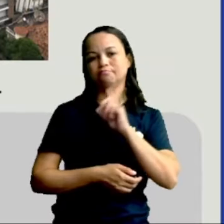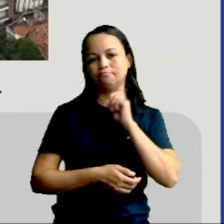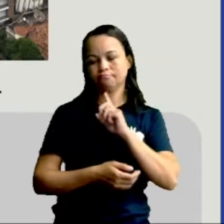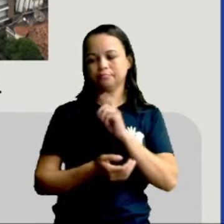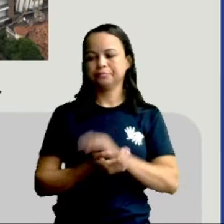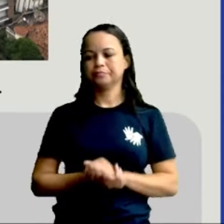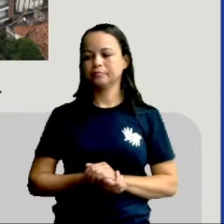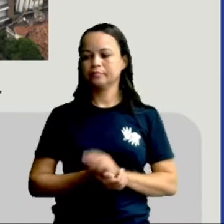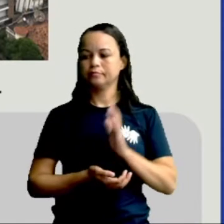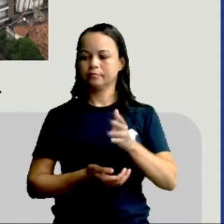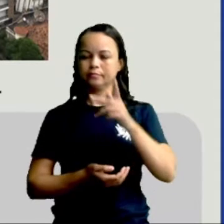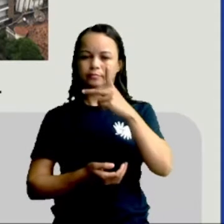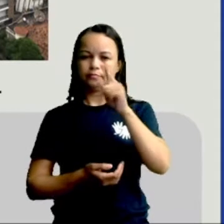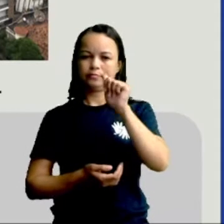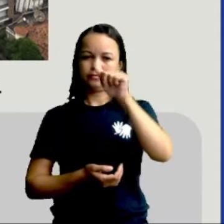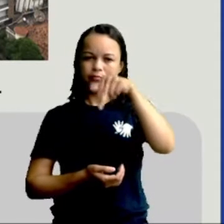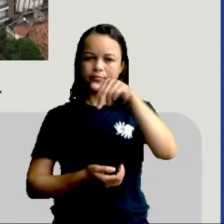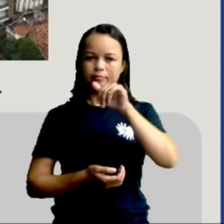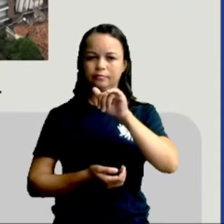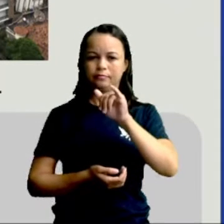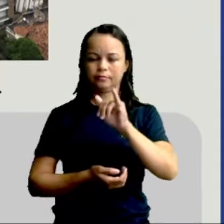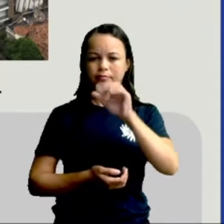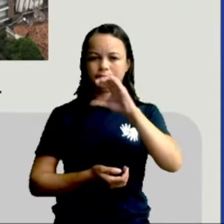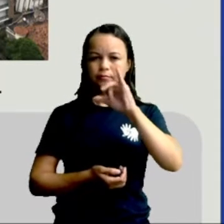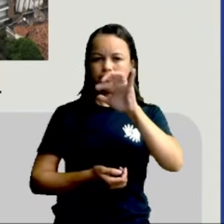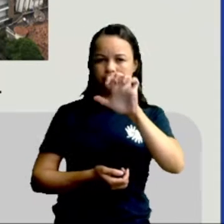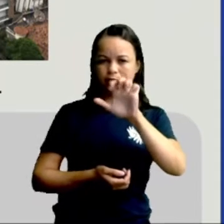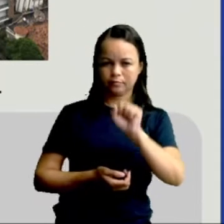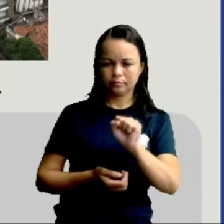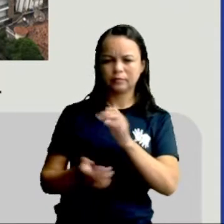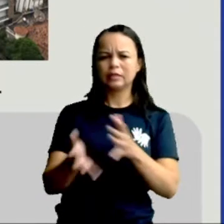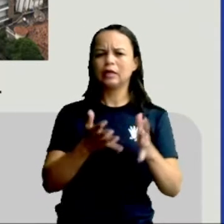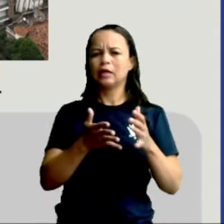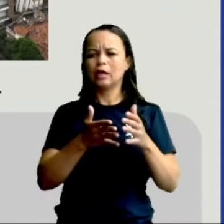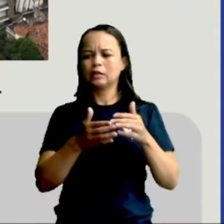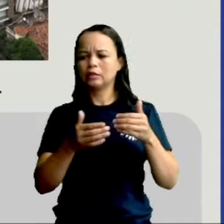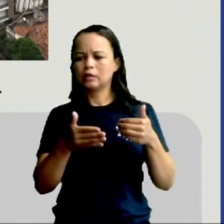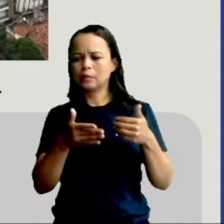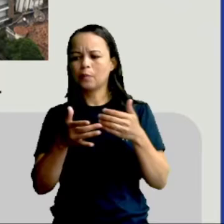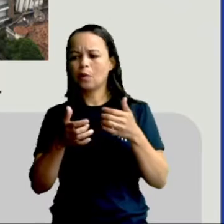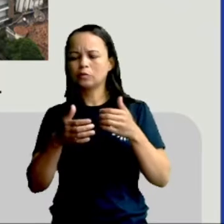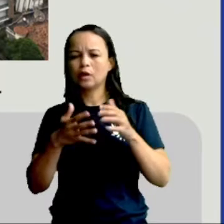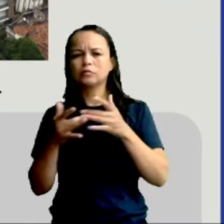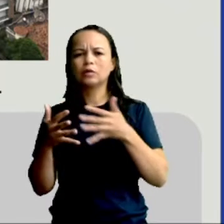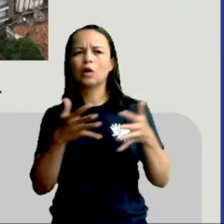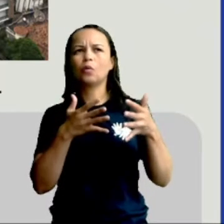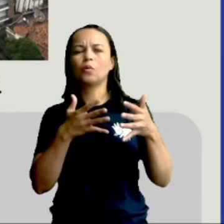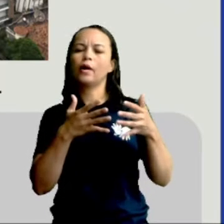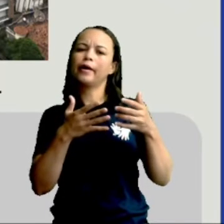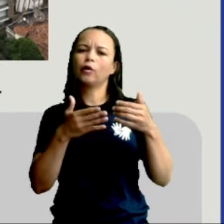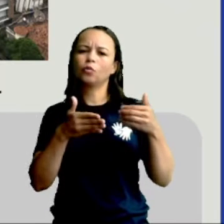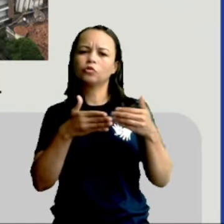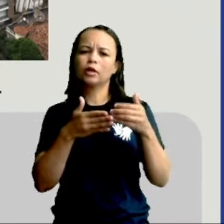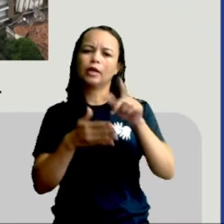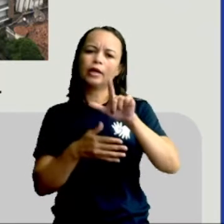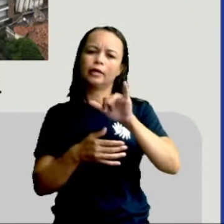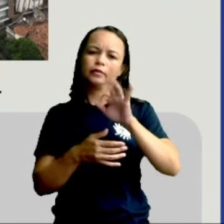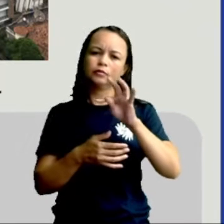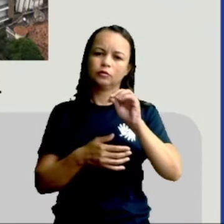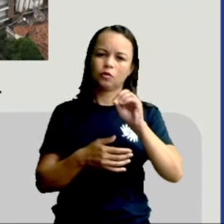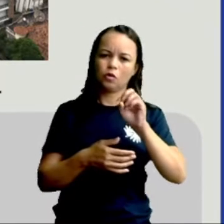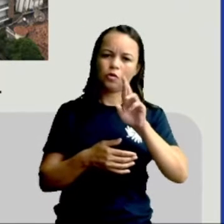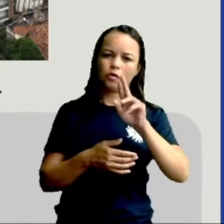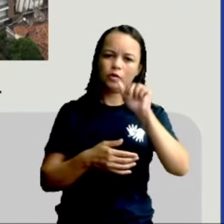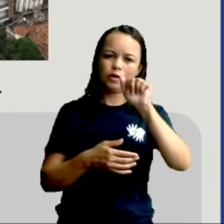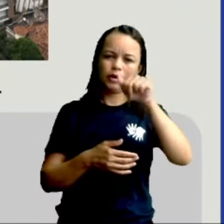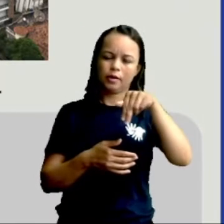Já as planícies, né, é a estreita faixa que acompanha o litoral, né, que é a planície costeira ou litorânea, na qual se